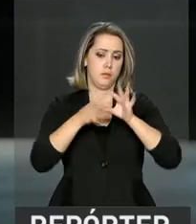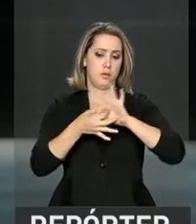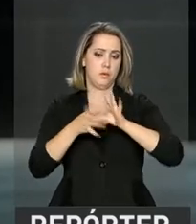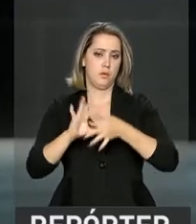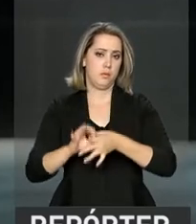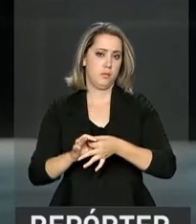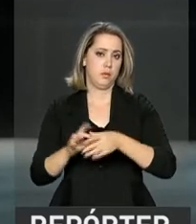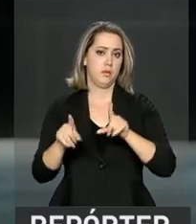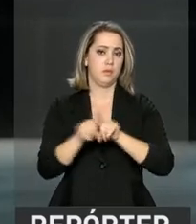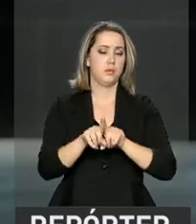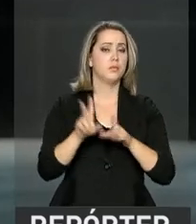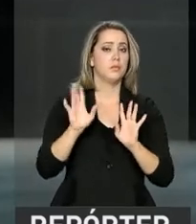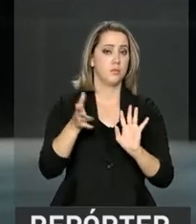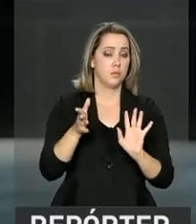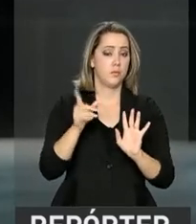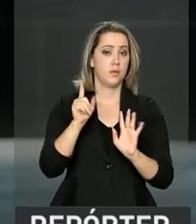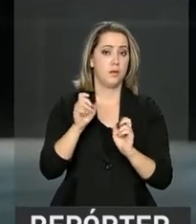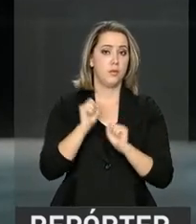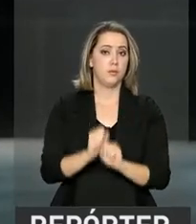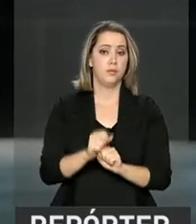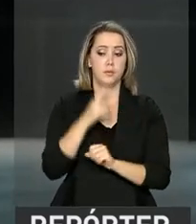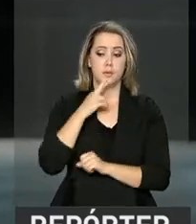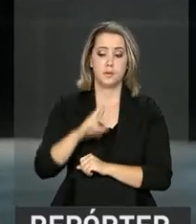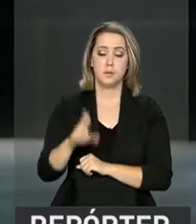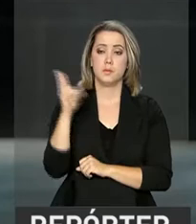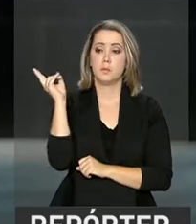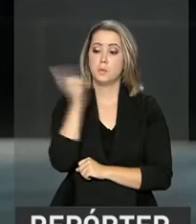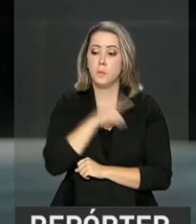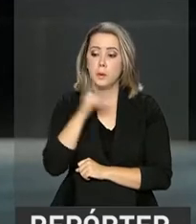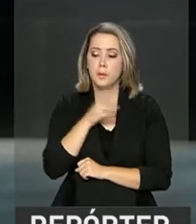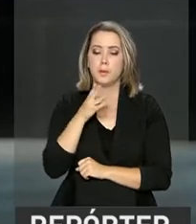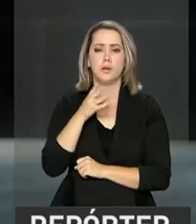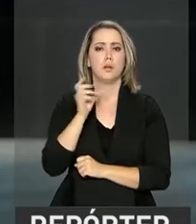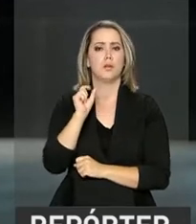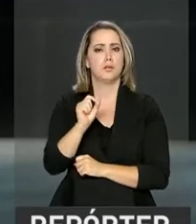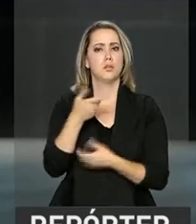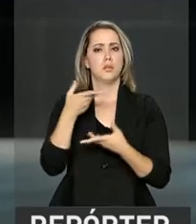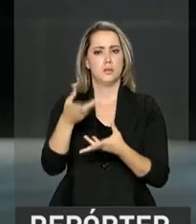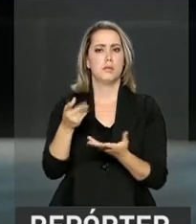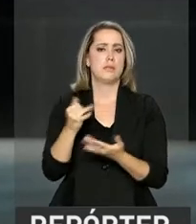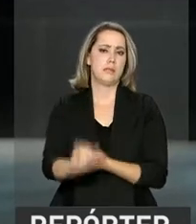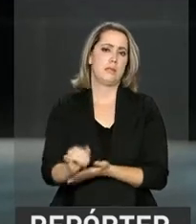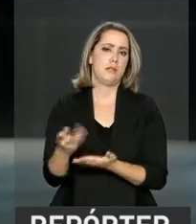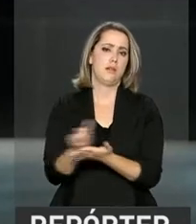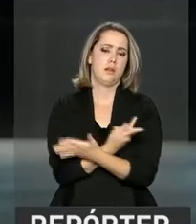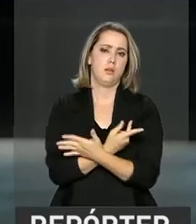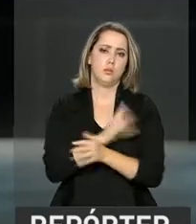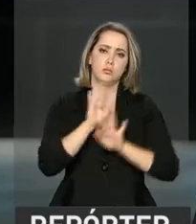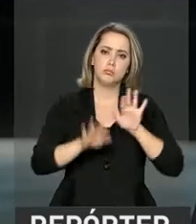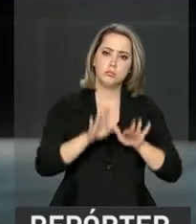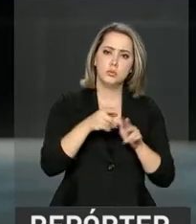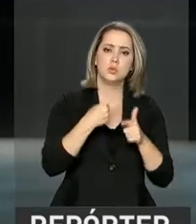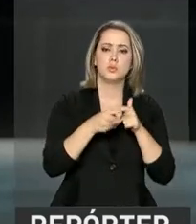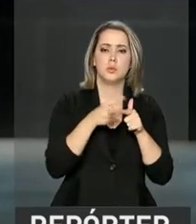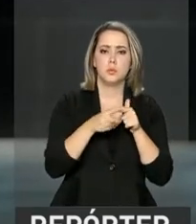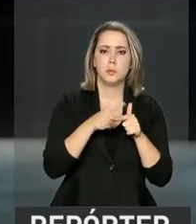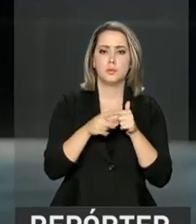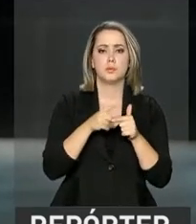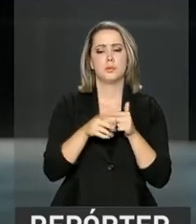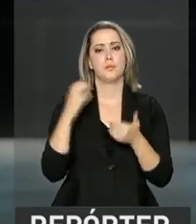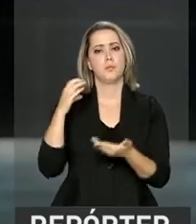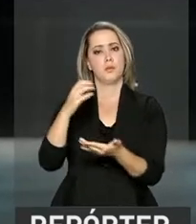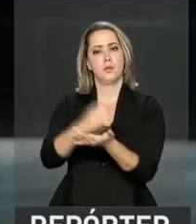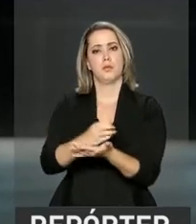Olimpíadas, e é uma forma de dar uma resposta rápida a esses eventos que ocorrem nas grandes cidades ligados